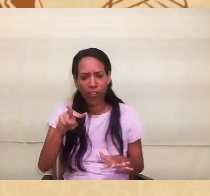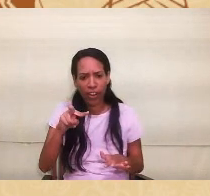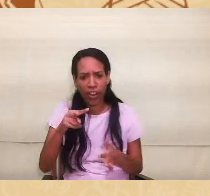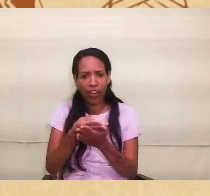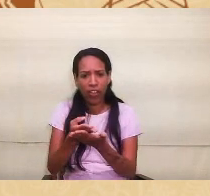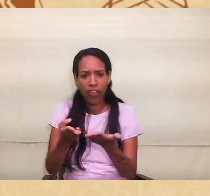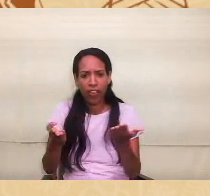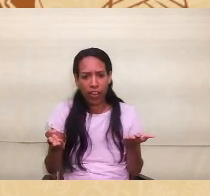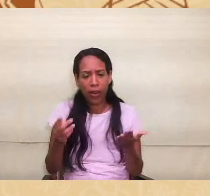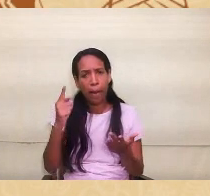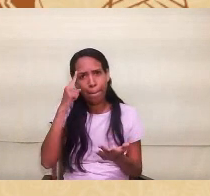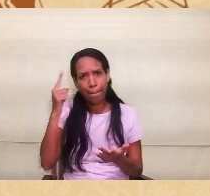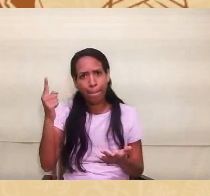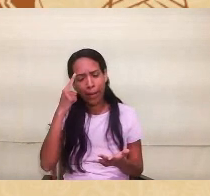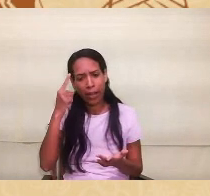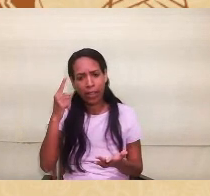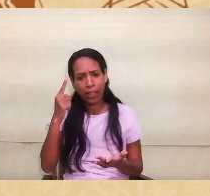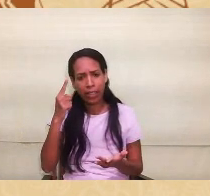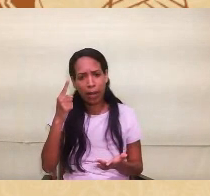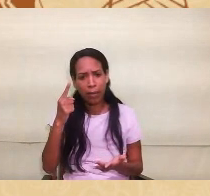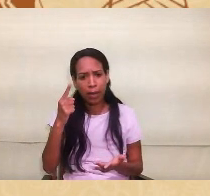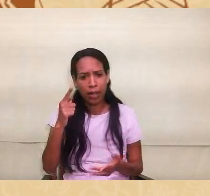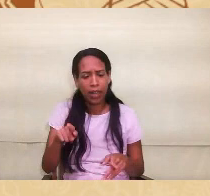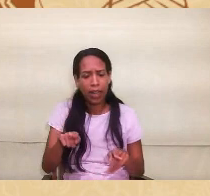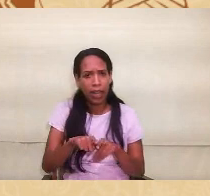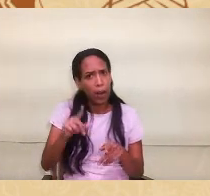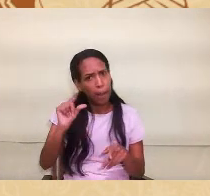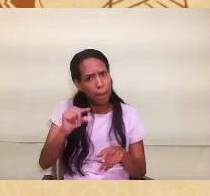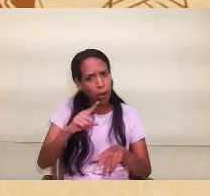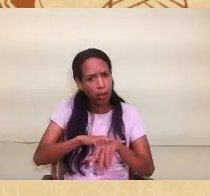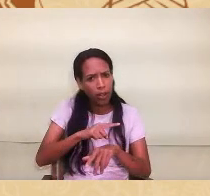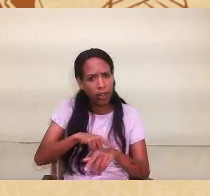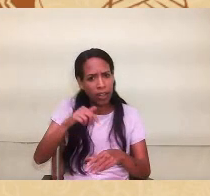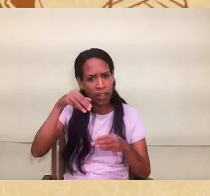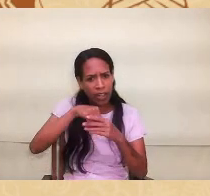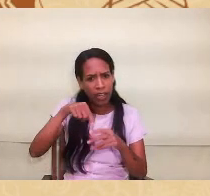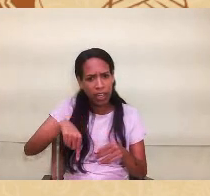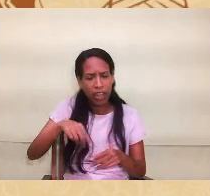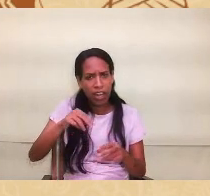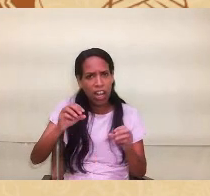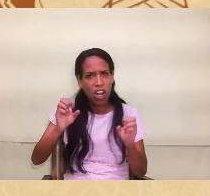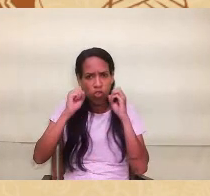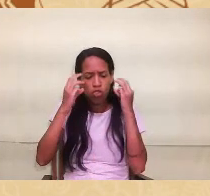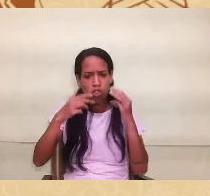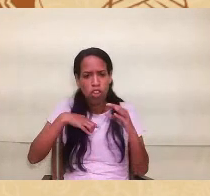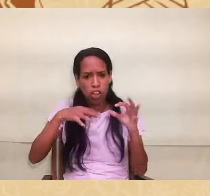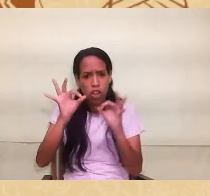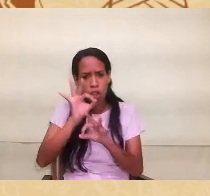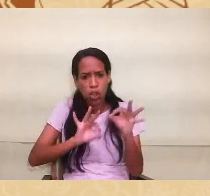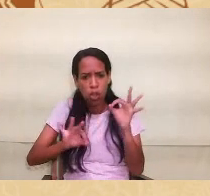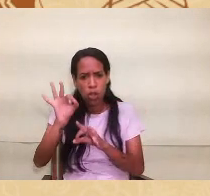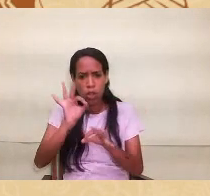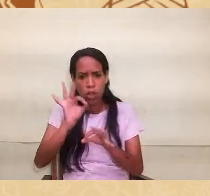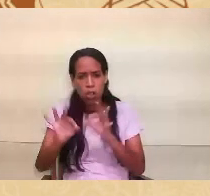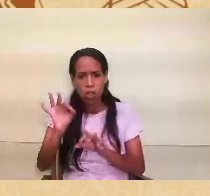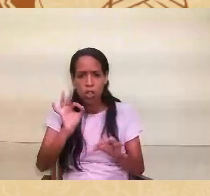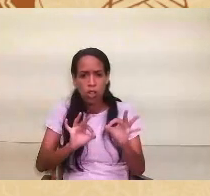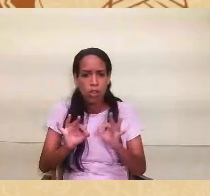seu pensamento, Cazé. Há pouco tempo você esteve aqui na UFBA, no evento que organizei. Foi!